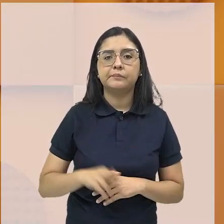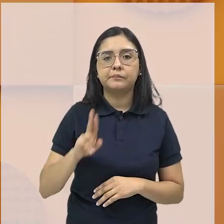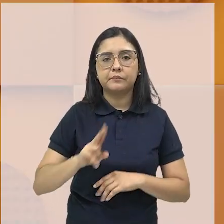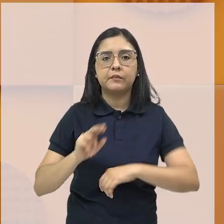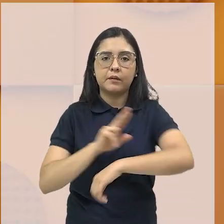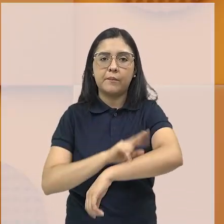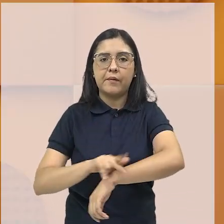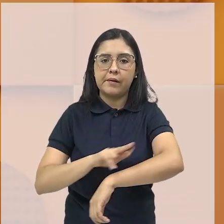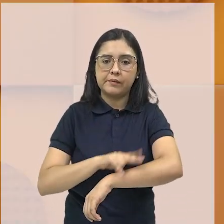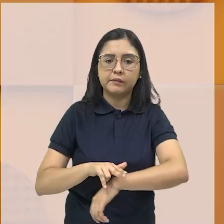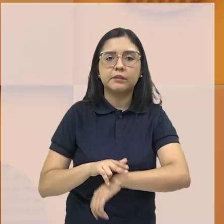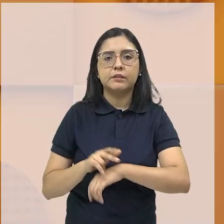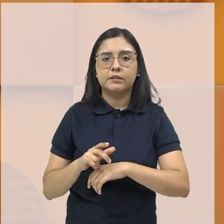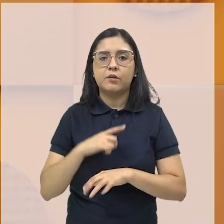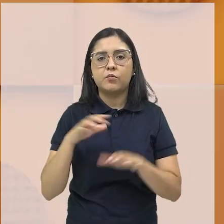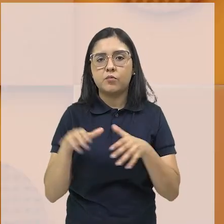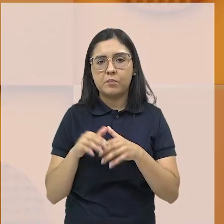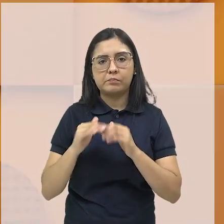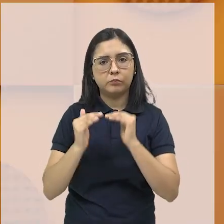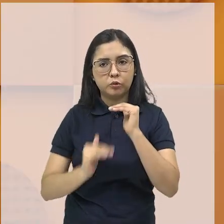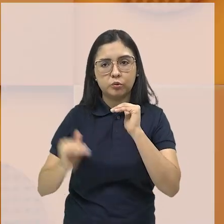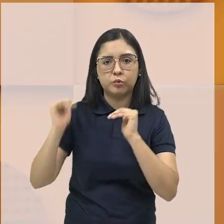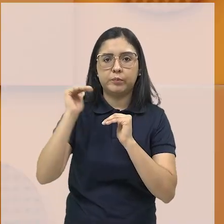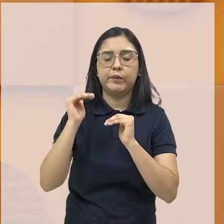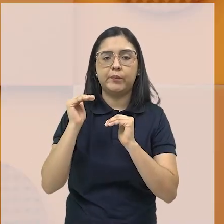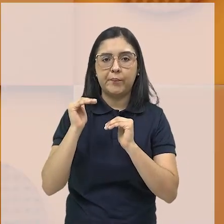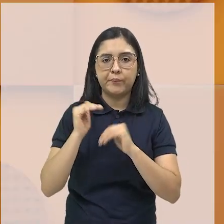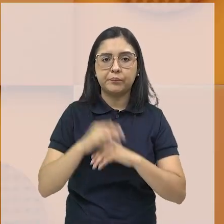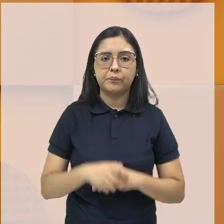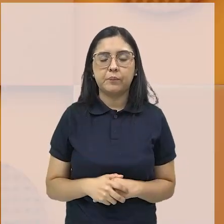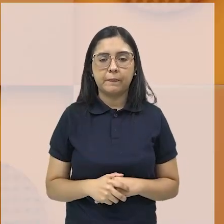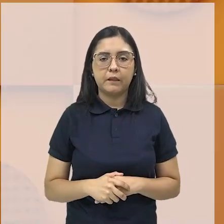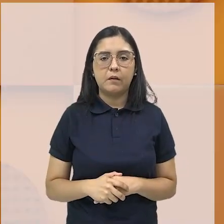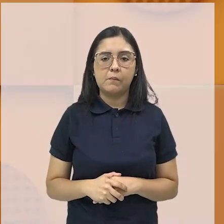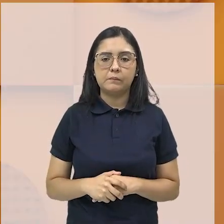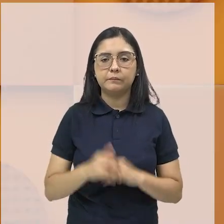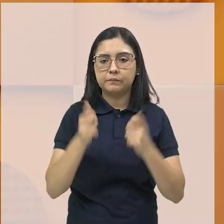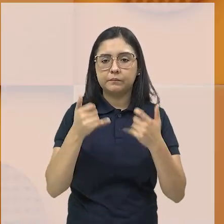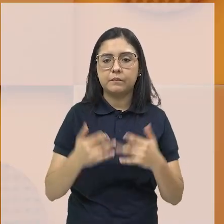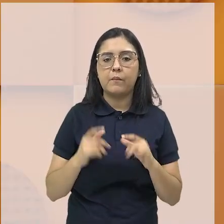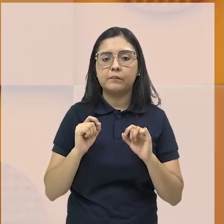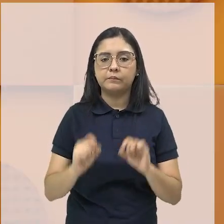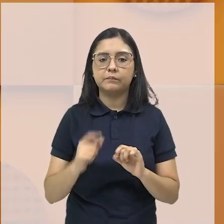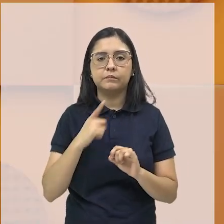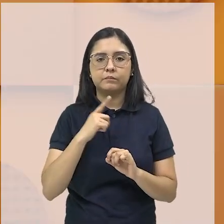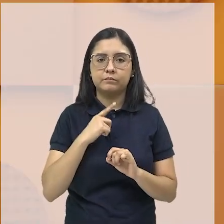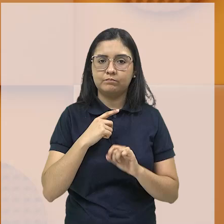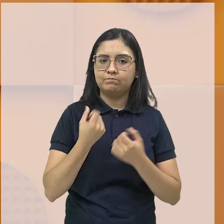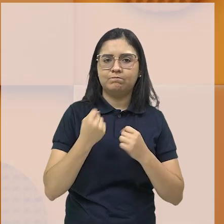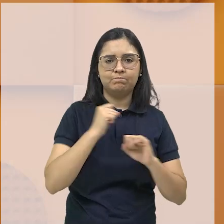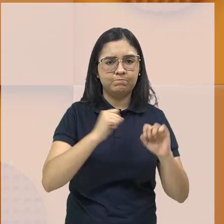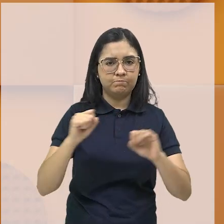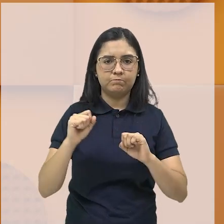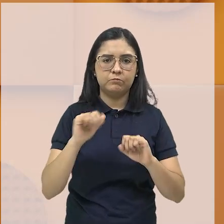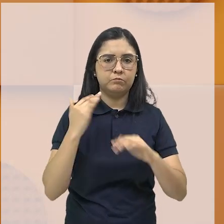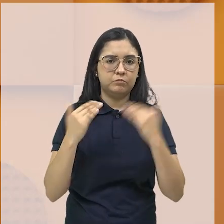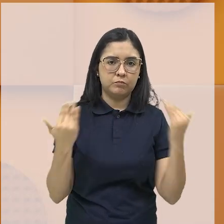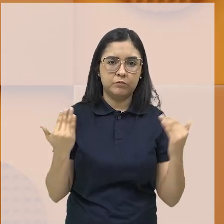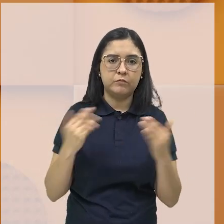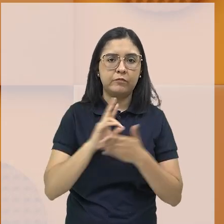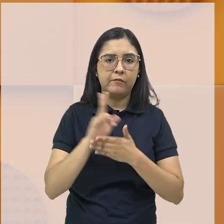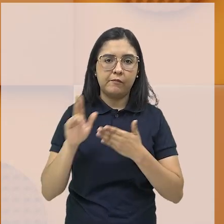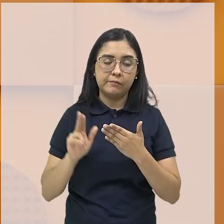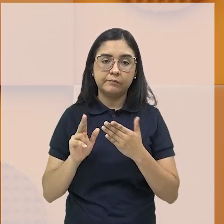de que há uma raça superior e que isso justificaria, né, ali o assassinato de milhões de judeus, por